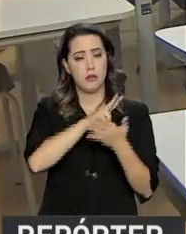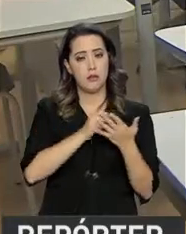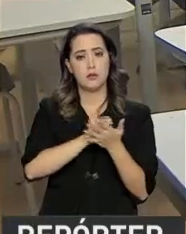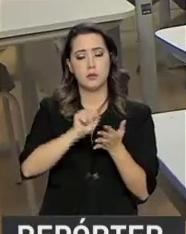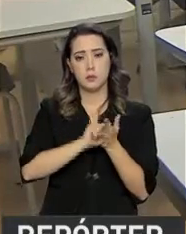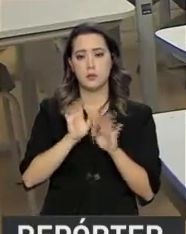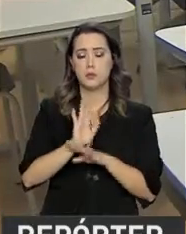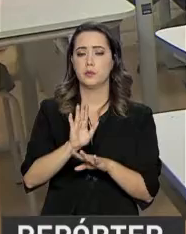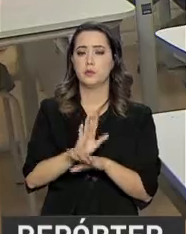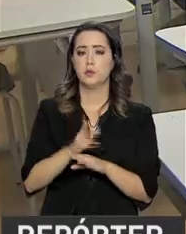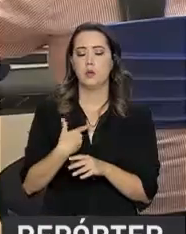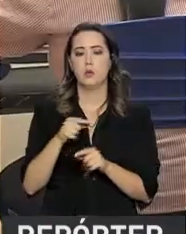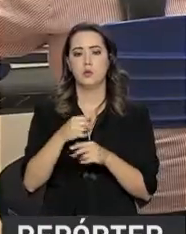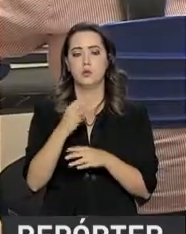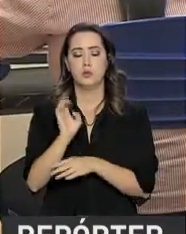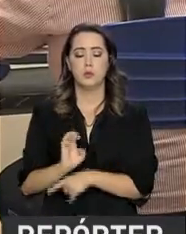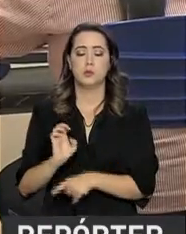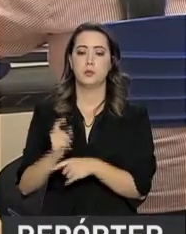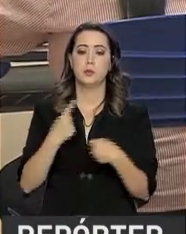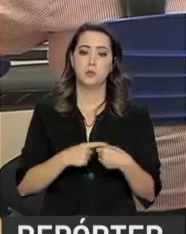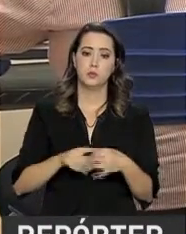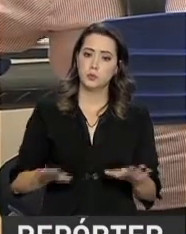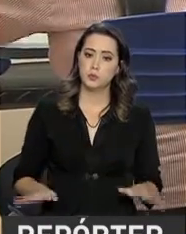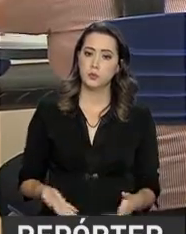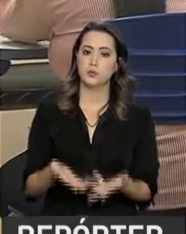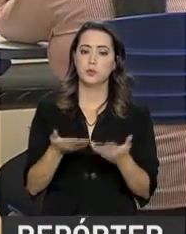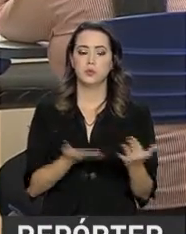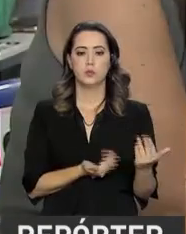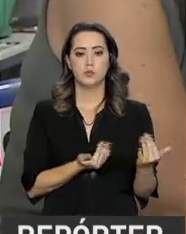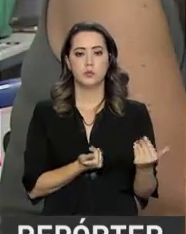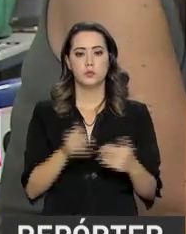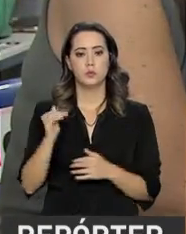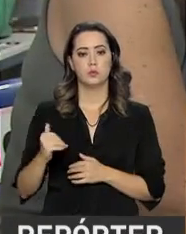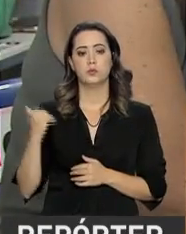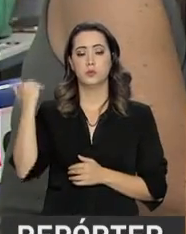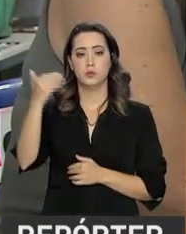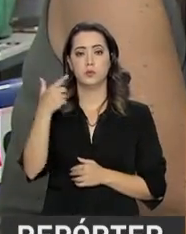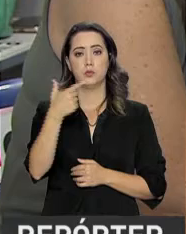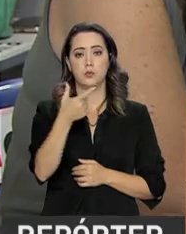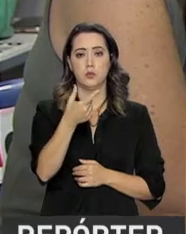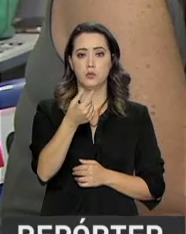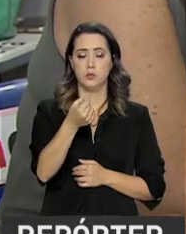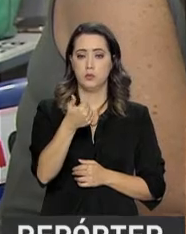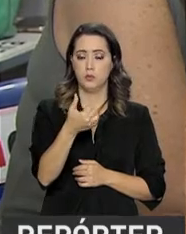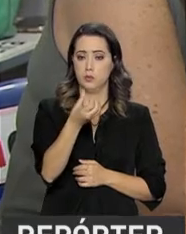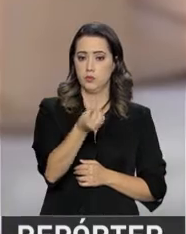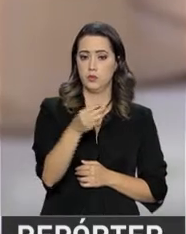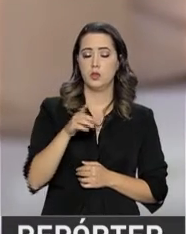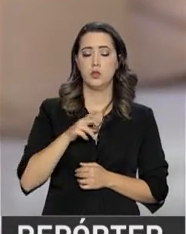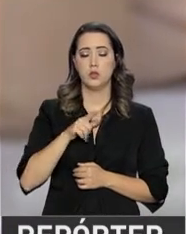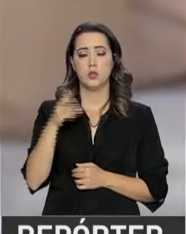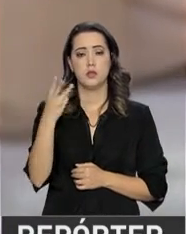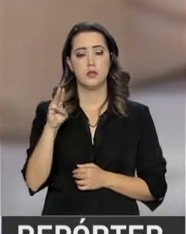técnico e financeiro para que estados e municípios promovam a educação de jovens e adultos em 2016 o ejá tinha três